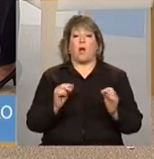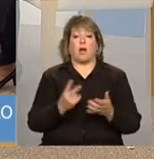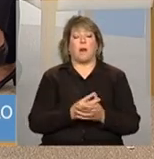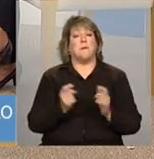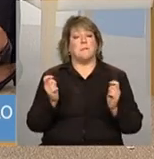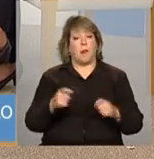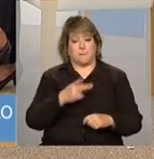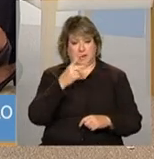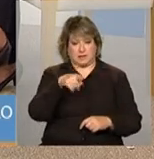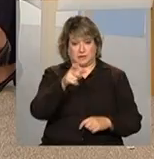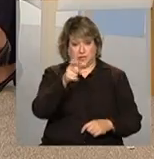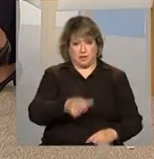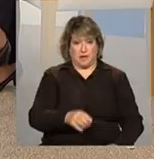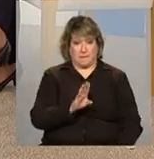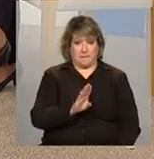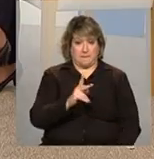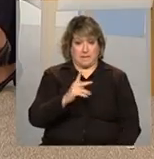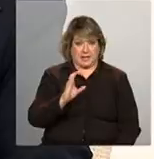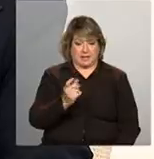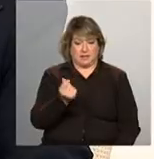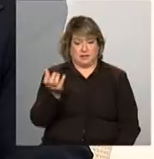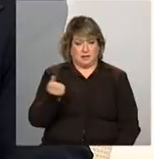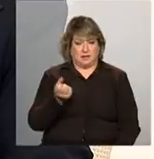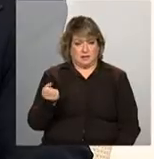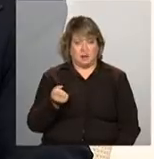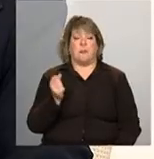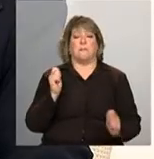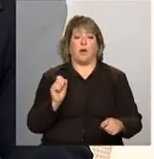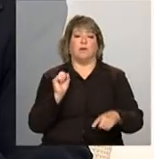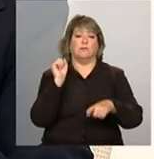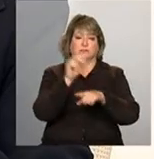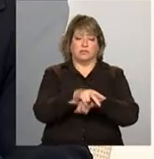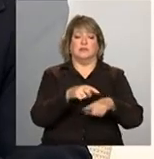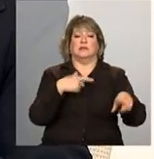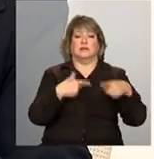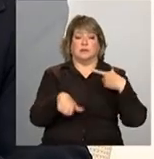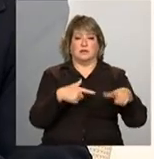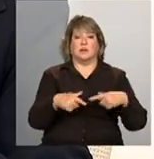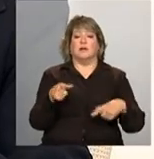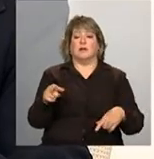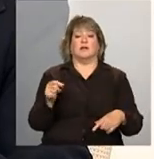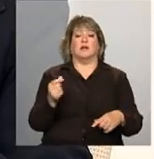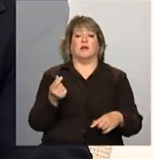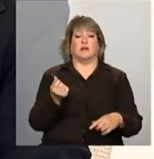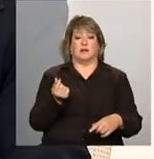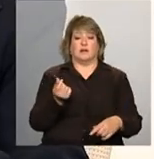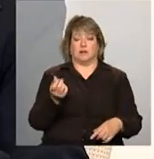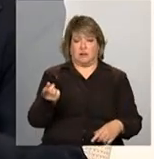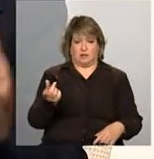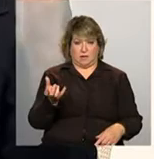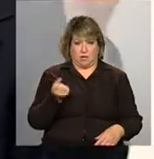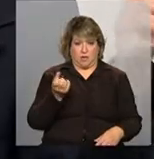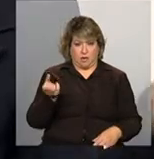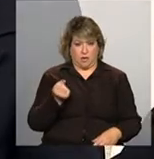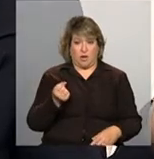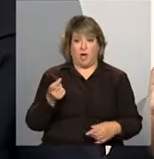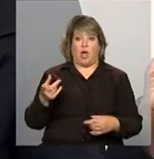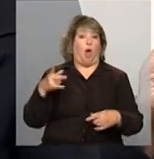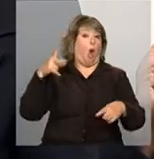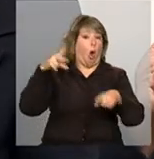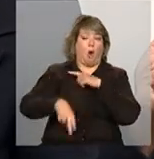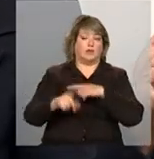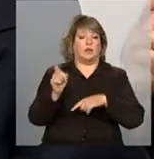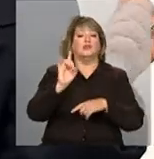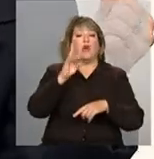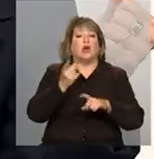que o beneficiário do BPC ingresse na situação de trabalho e não tenha o seu benefício cessado, ele fica